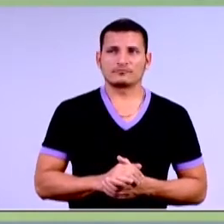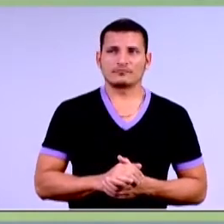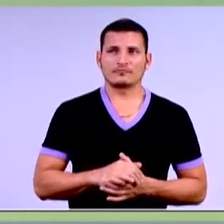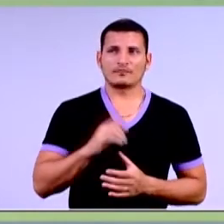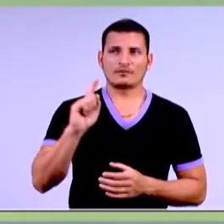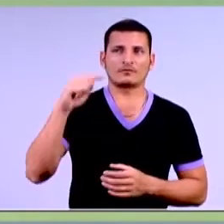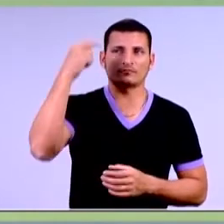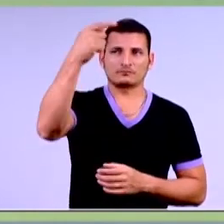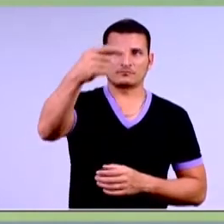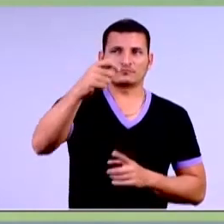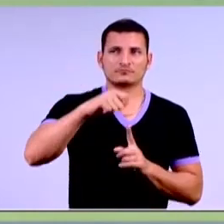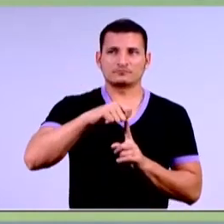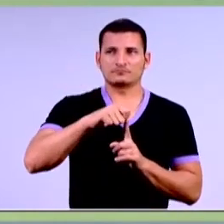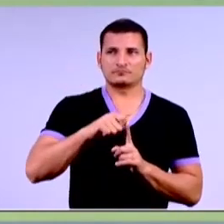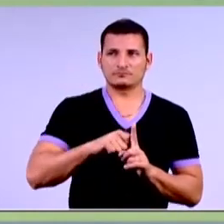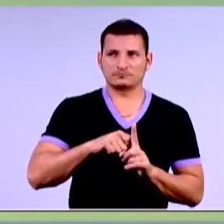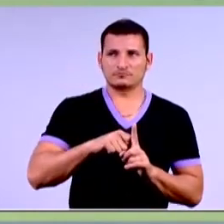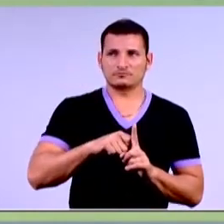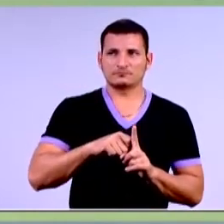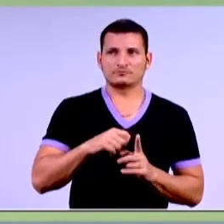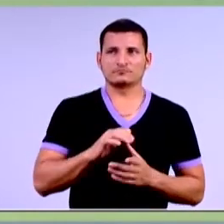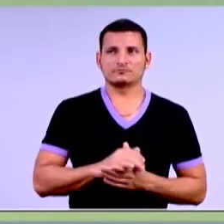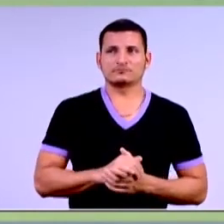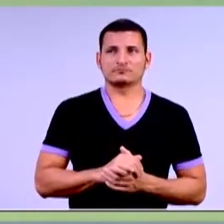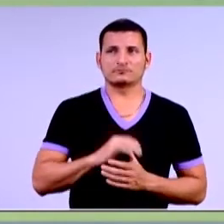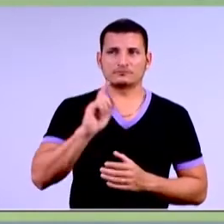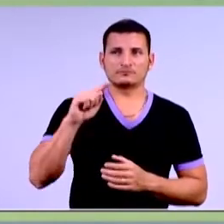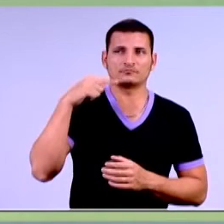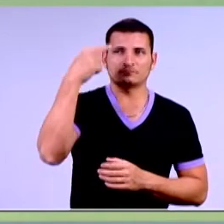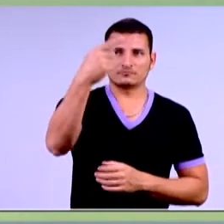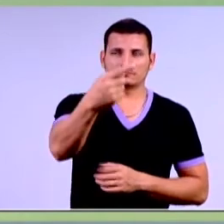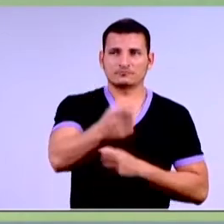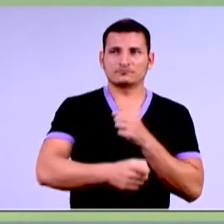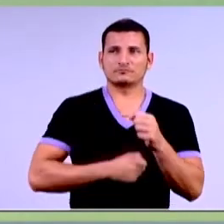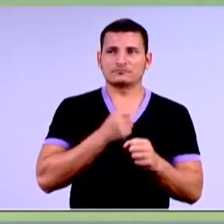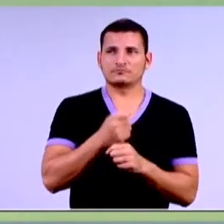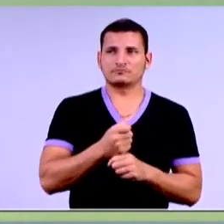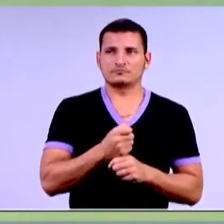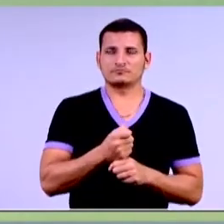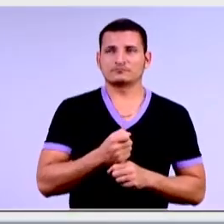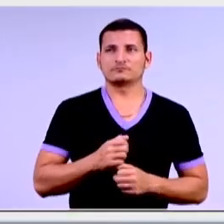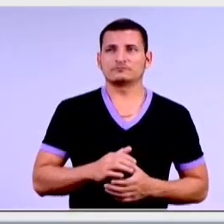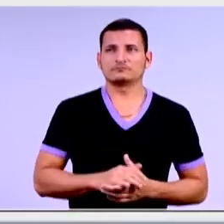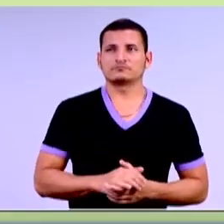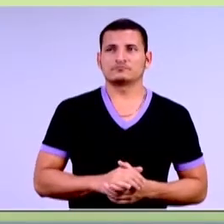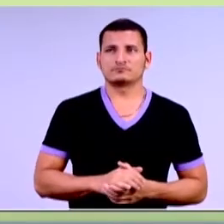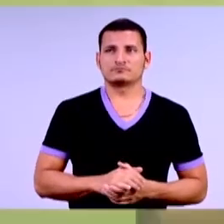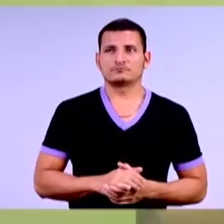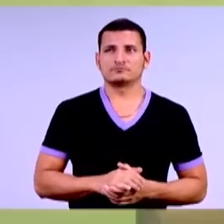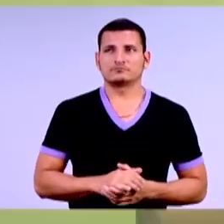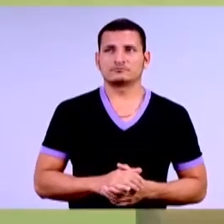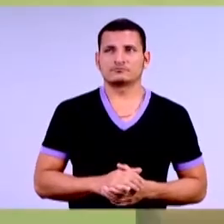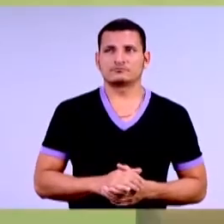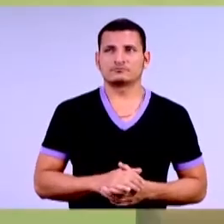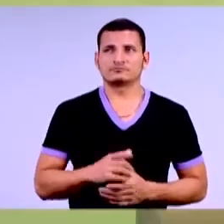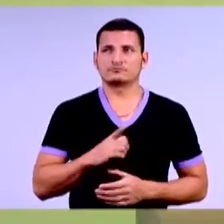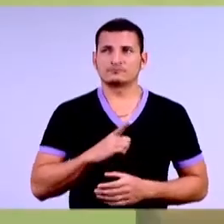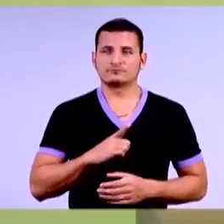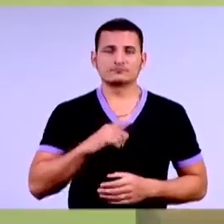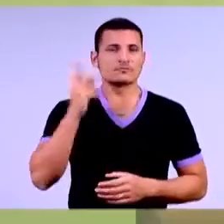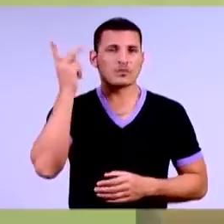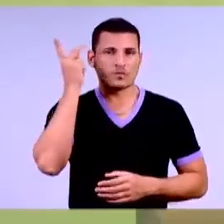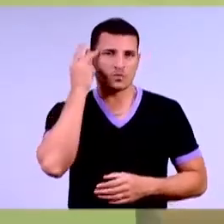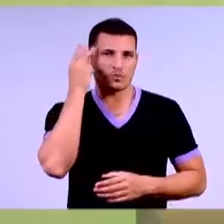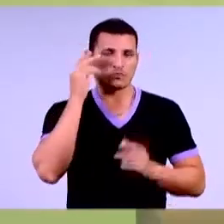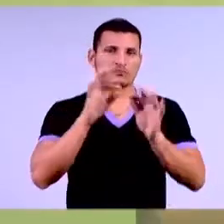que é o próximo mês e nexe e é o próximo ano então sua expressão os bem comum